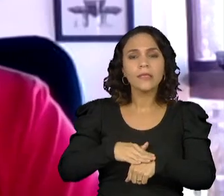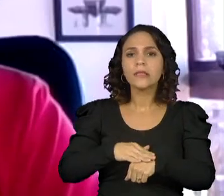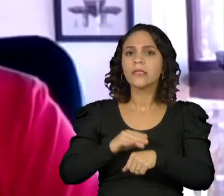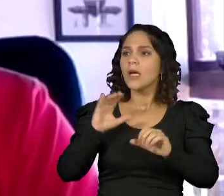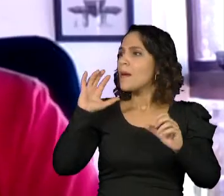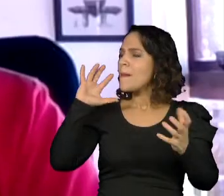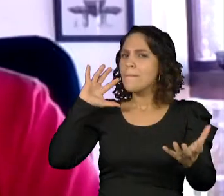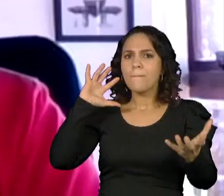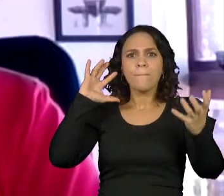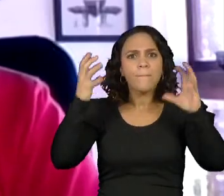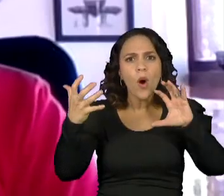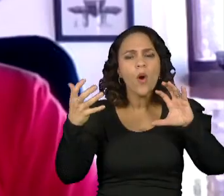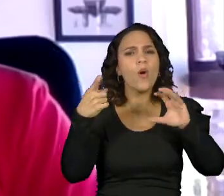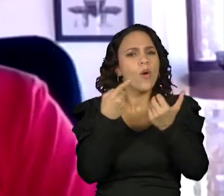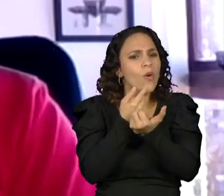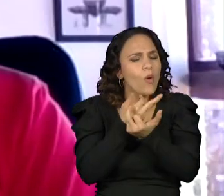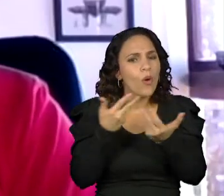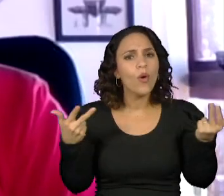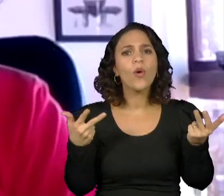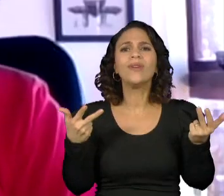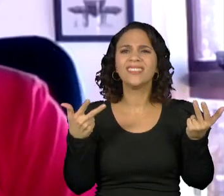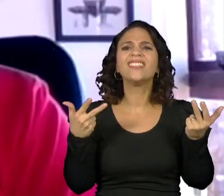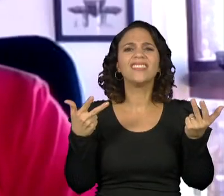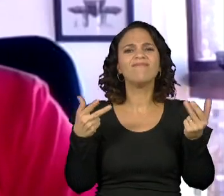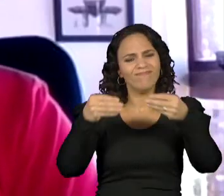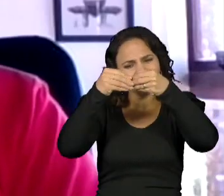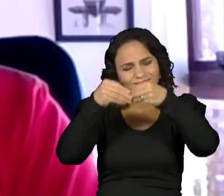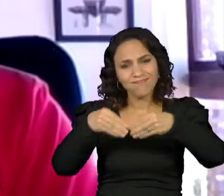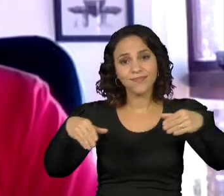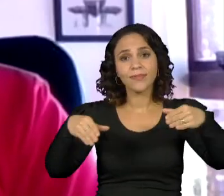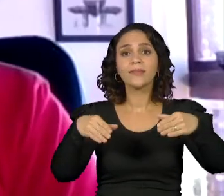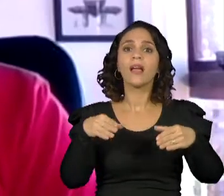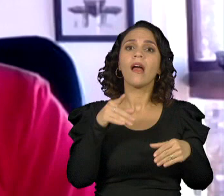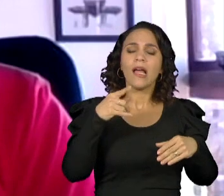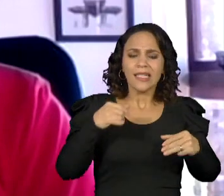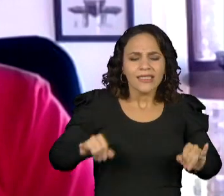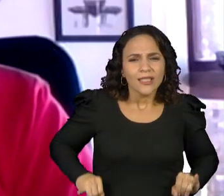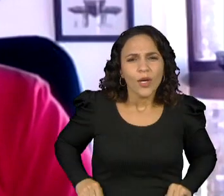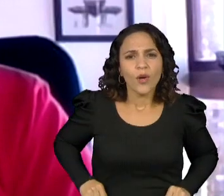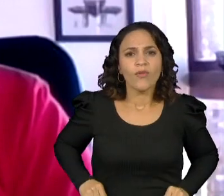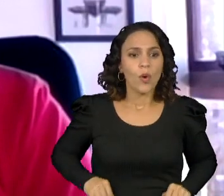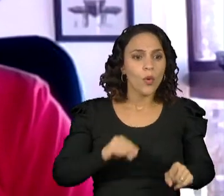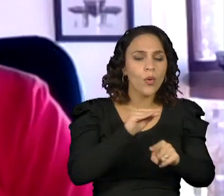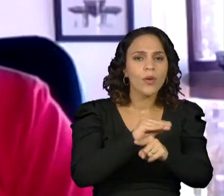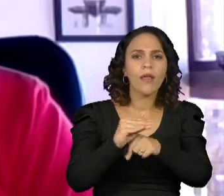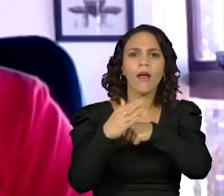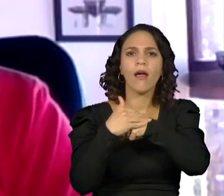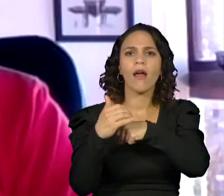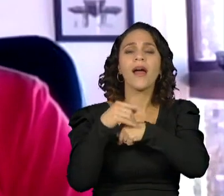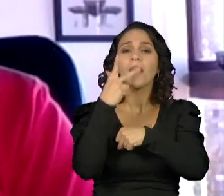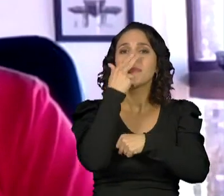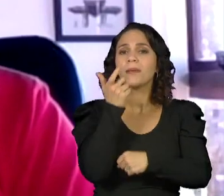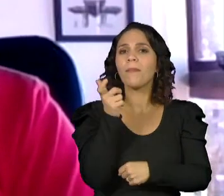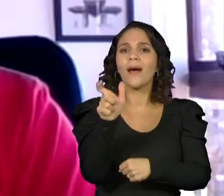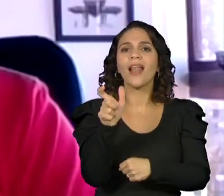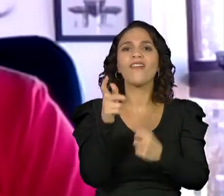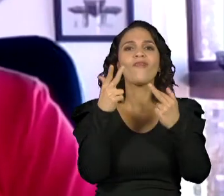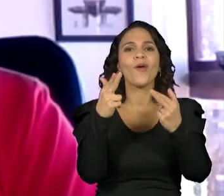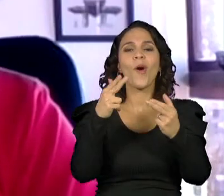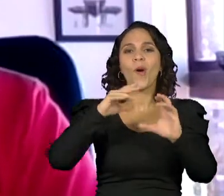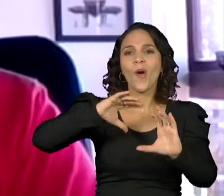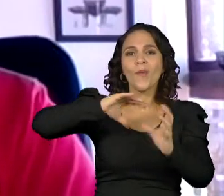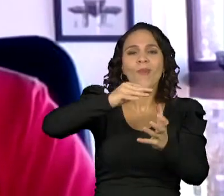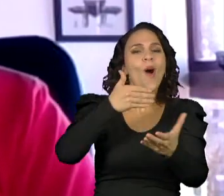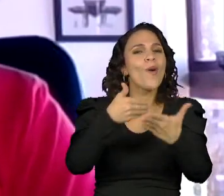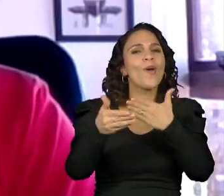de grandes proporções, a dor, o cuidado e o afeto são significados, palavras universais, e elas não